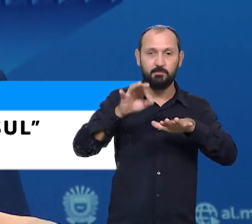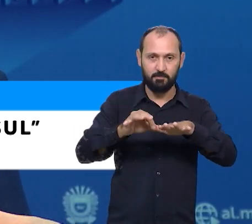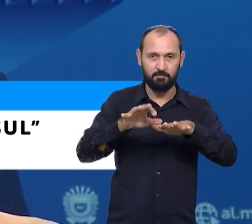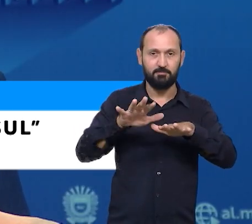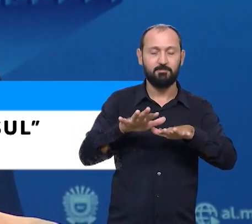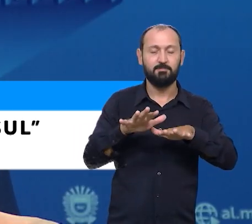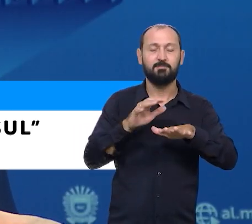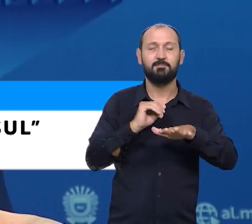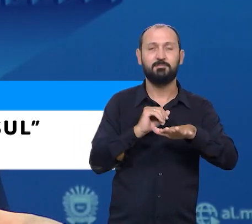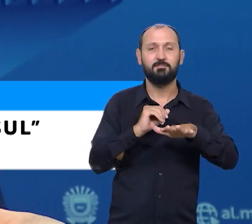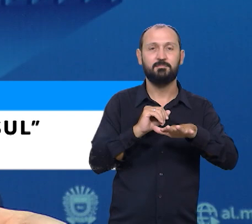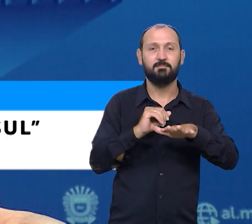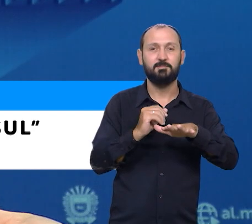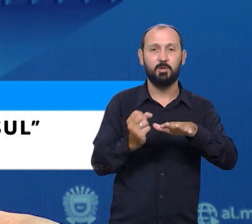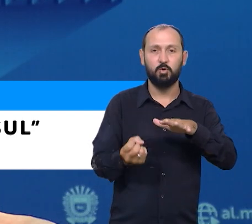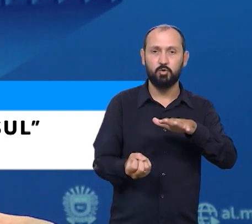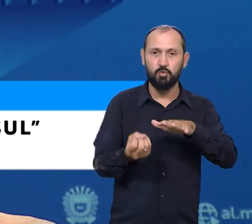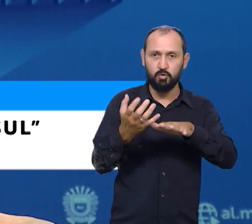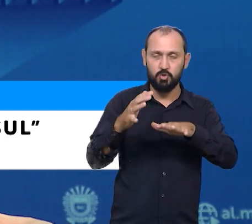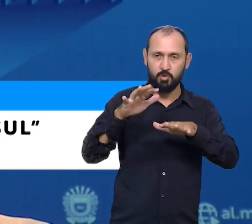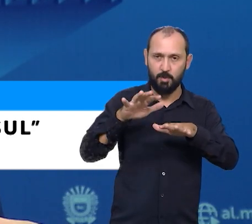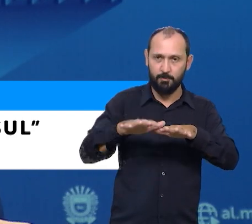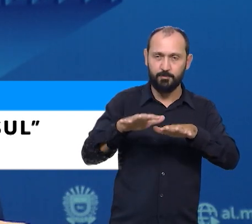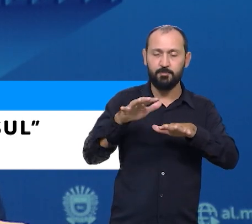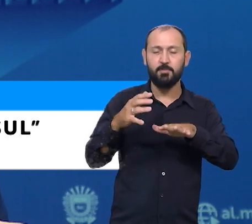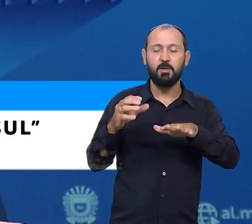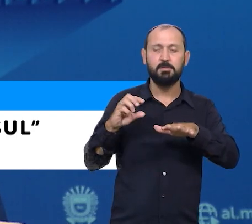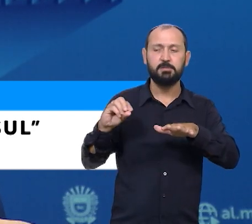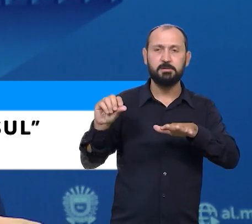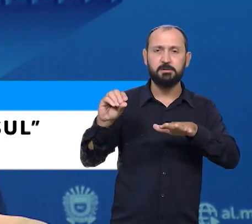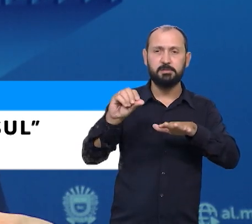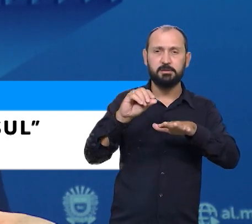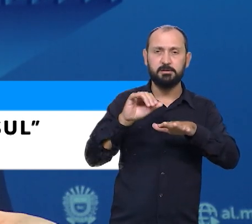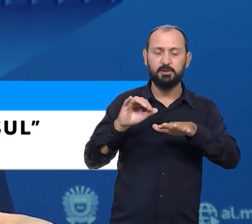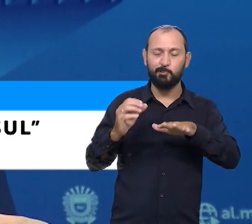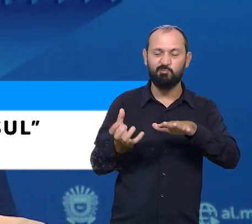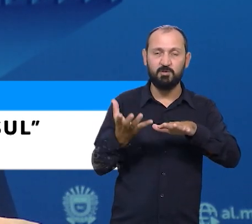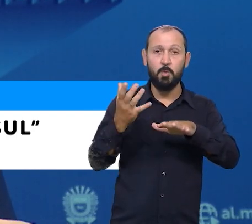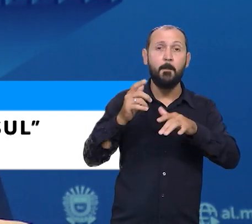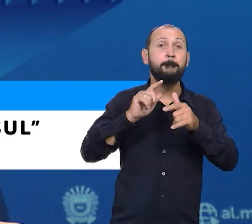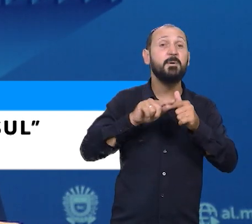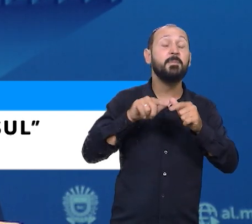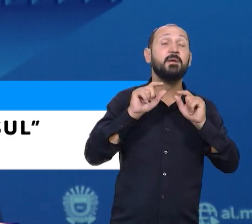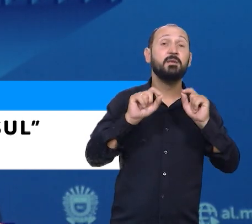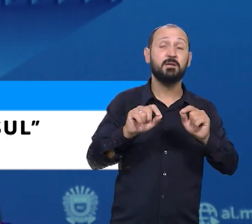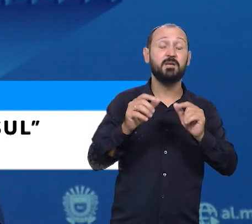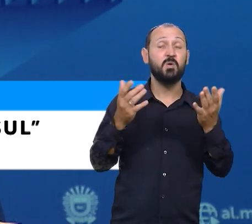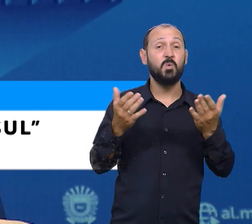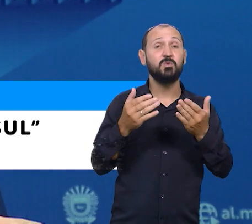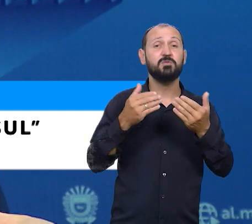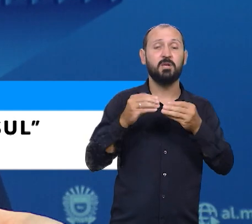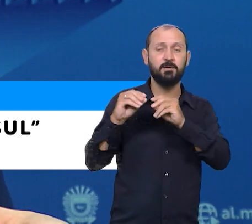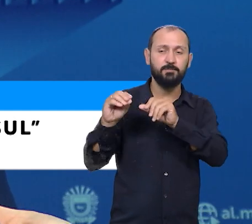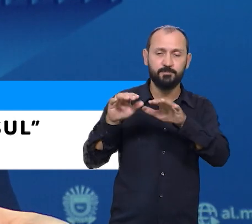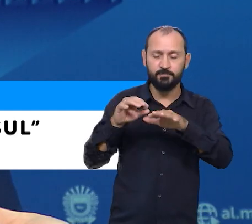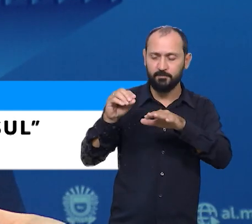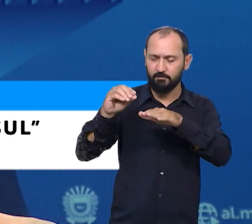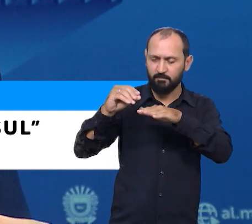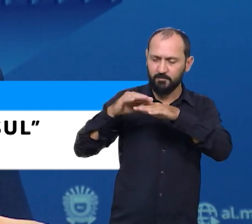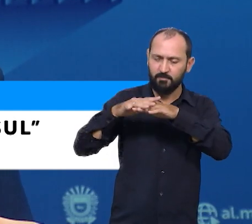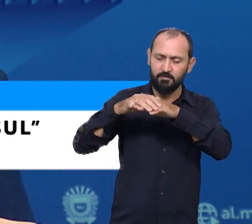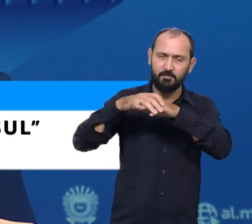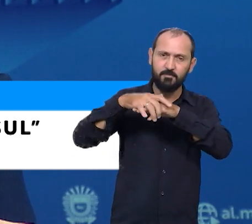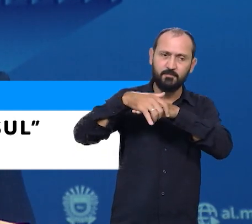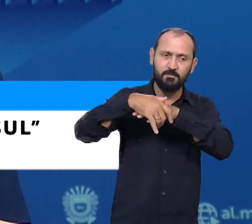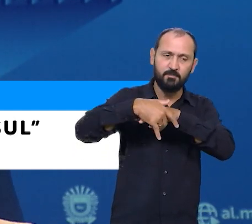no local onde ele foi gerado, né, onde ele se formou, e o grande problema é que hoje a gente tem os